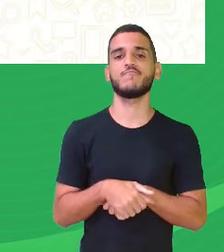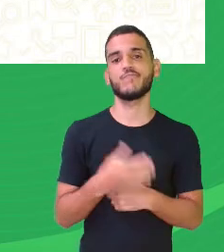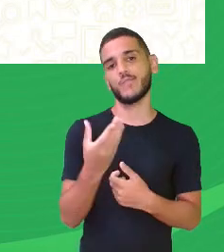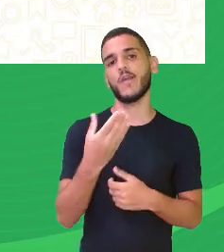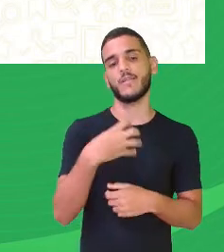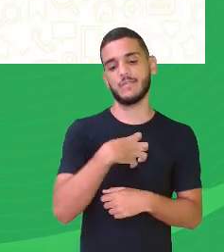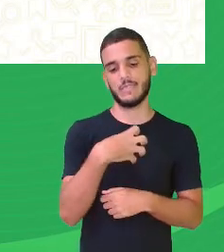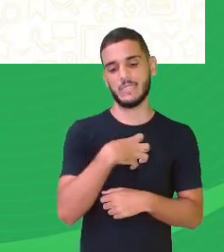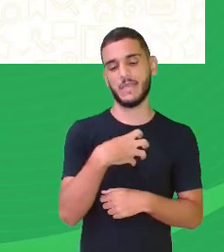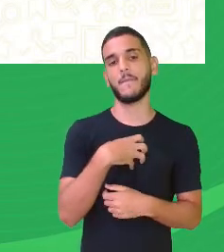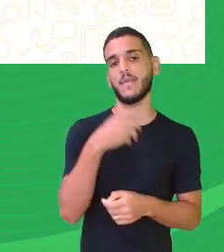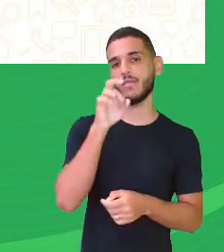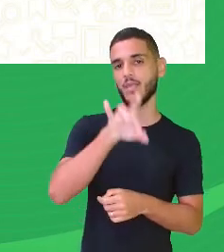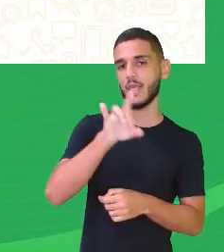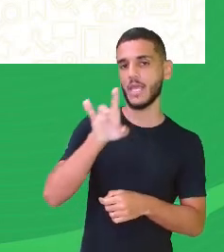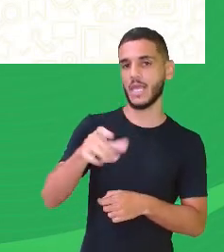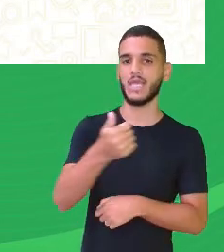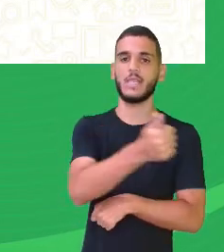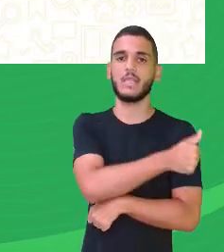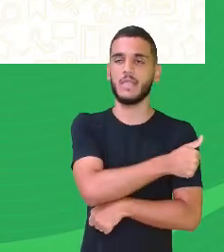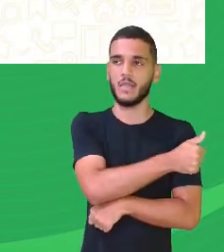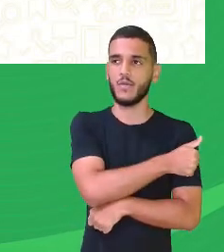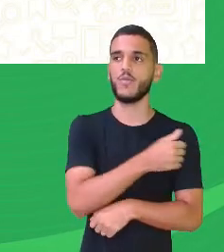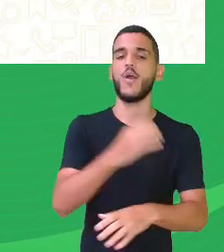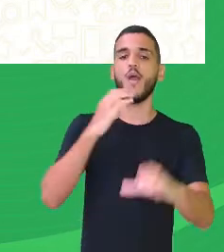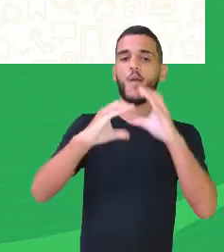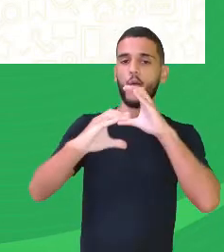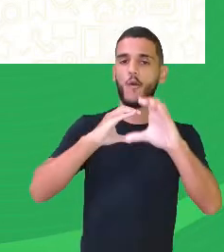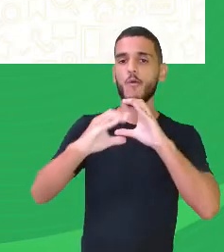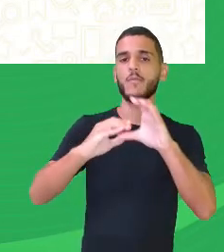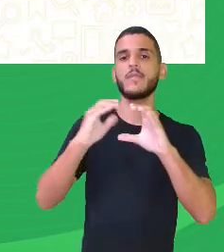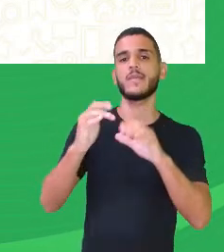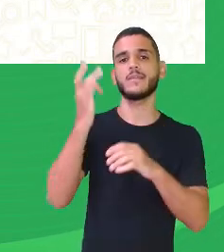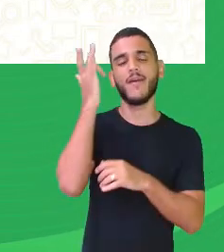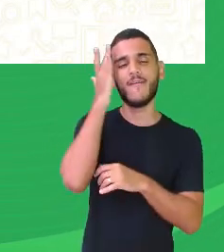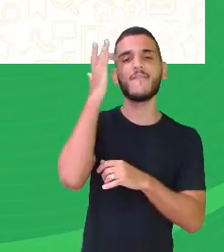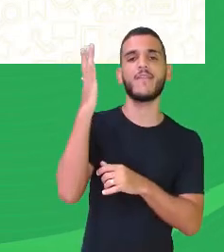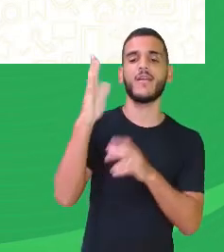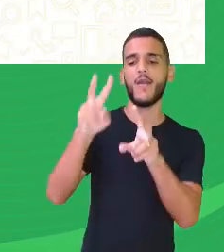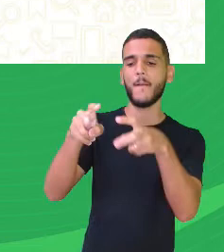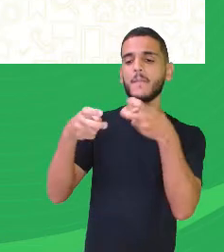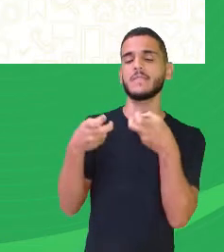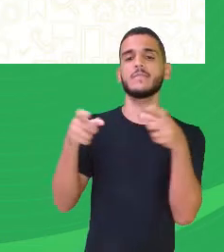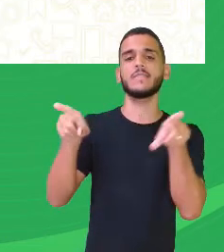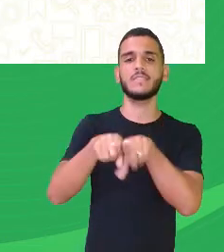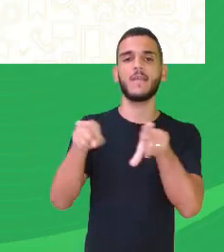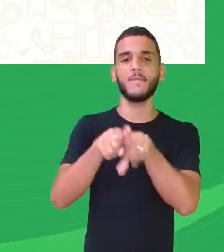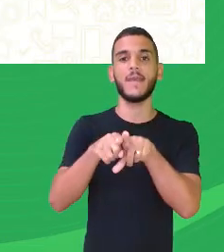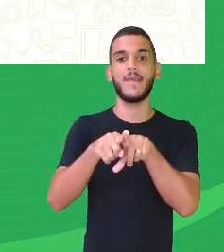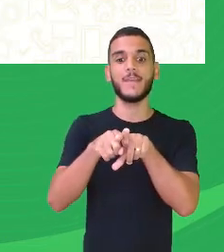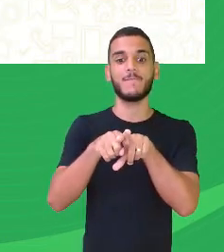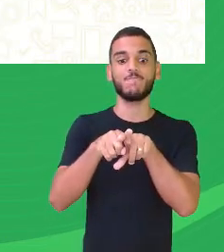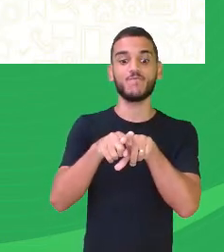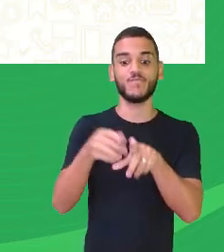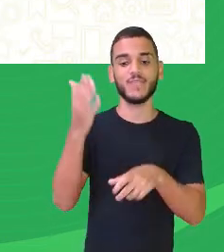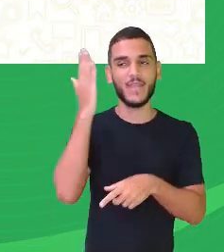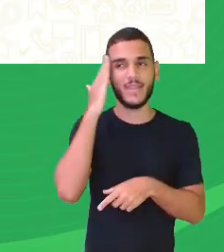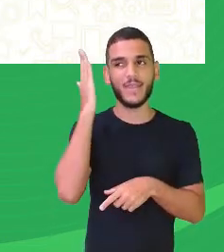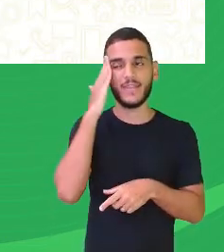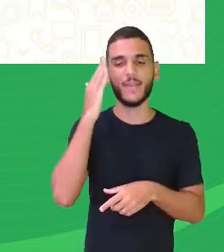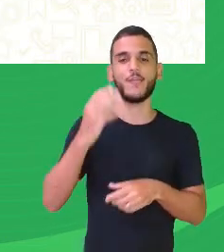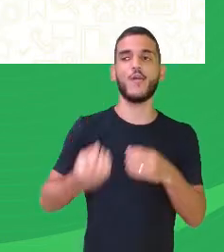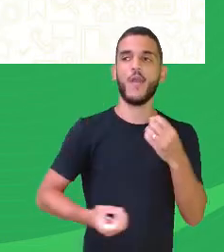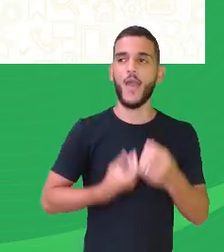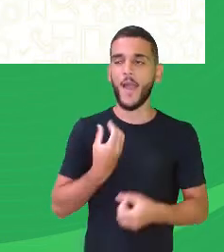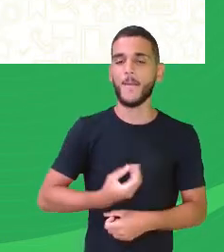possibilitar a comunicação, né, a comunicação funcional, onde ele é percebido, é entendido, né, e uma produção oral.